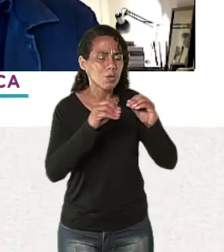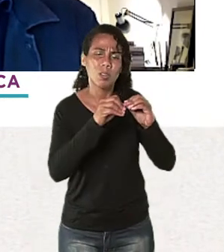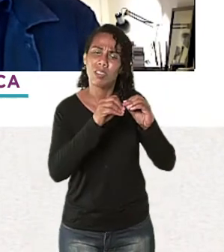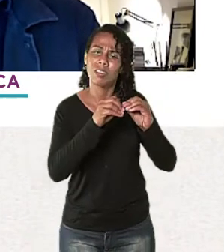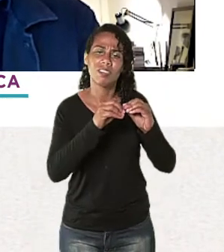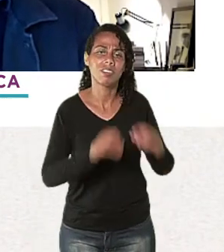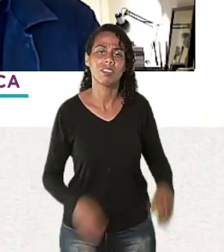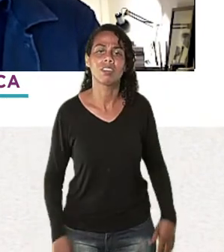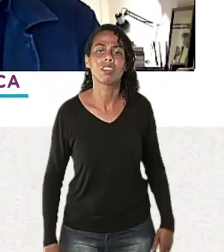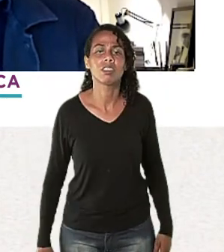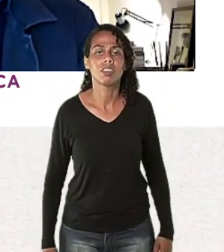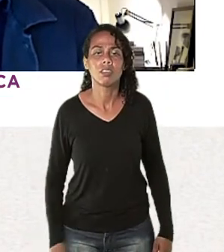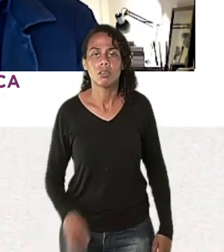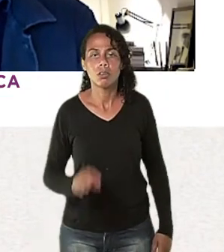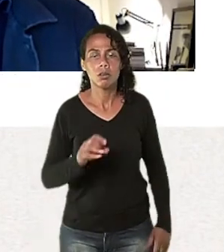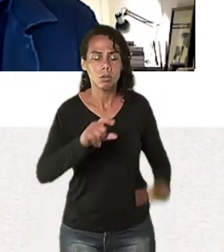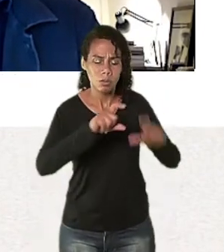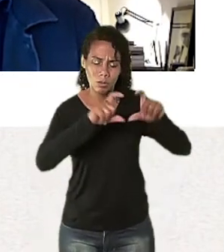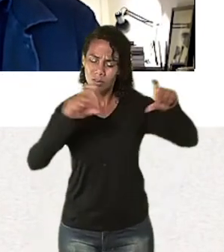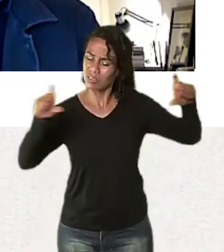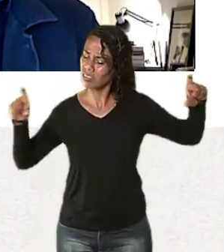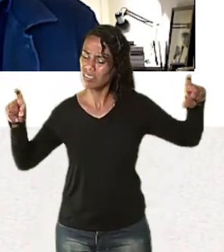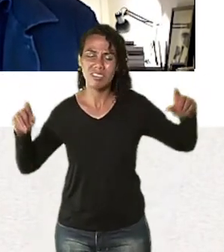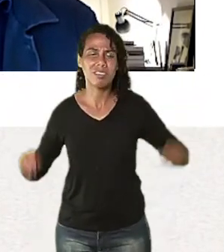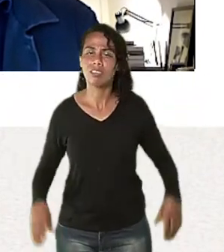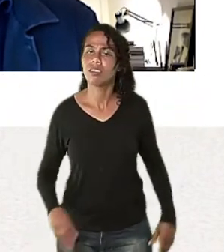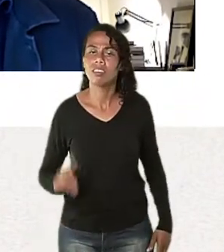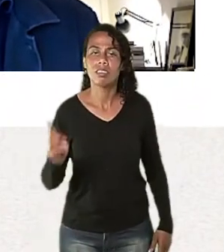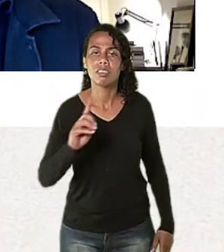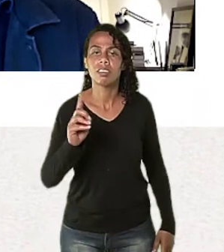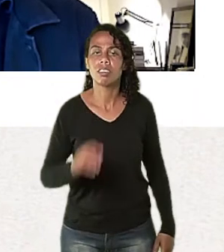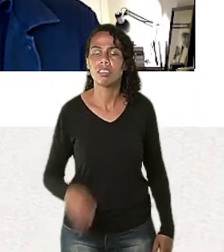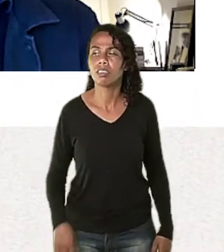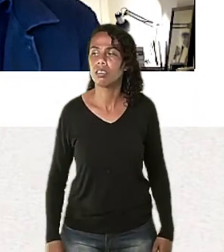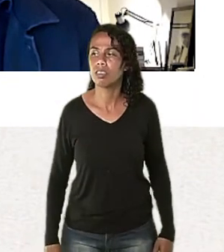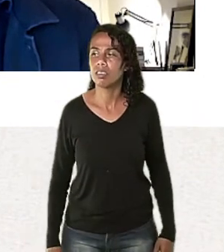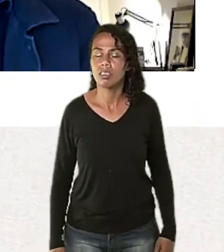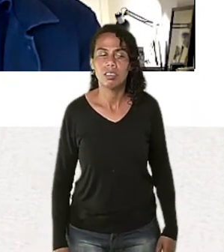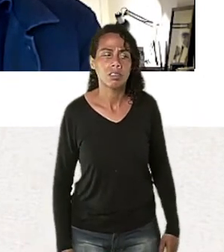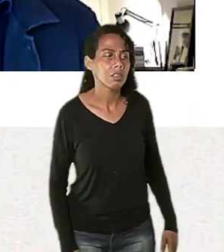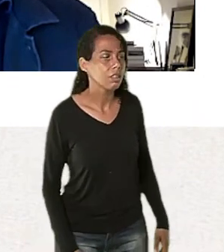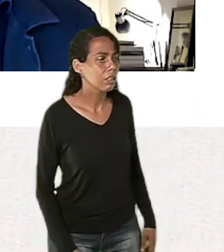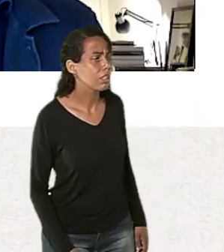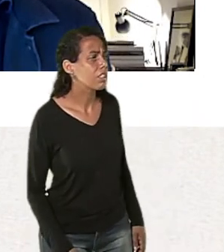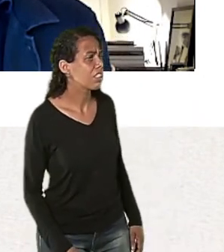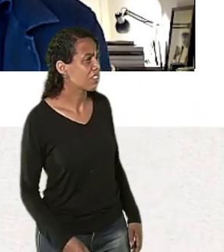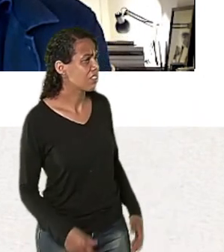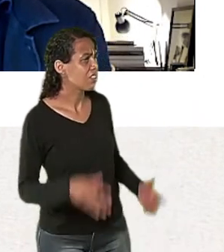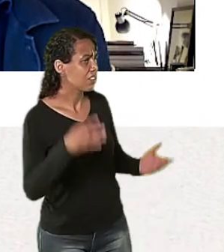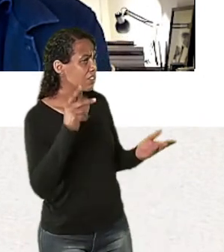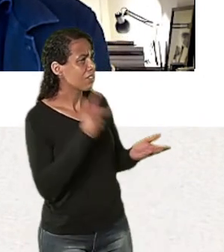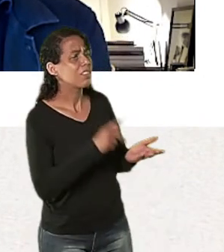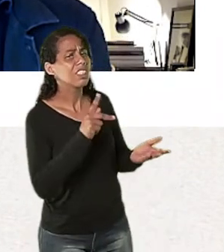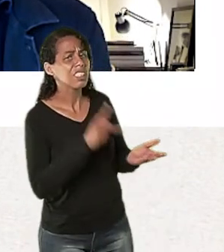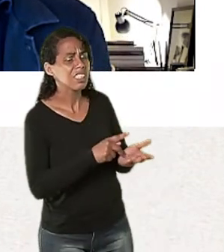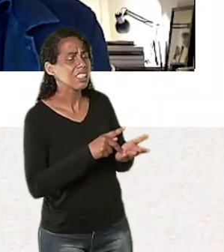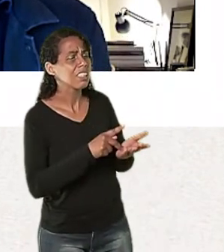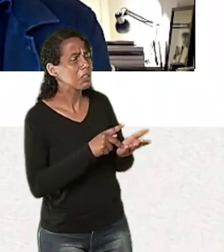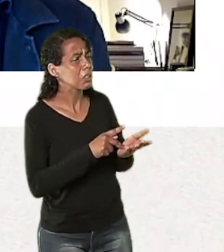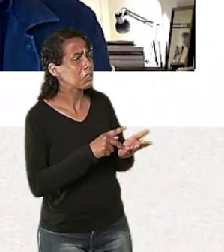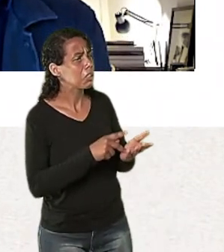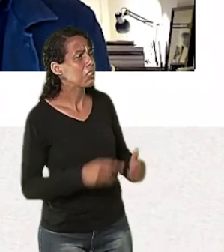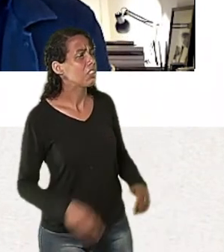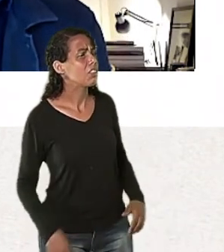né? É, tem razão. Aí o JP. Será que o Villa-Lobos coloca JP também por causa disso? Vamos perguntar para